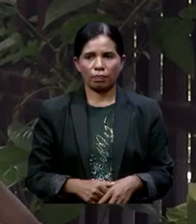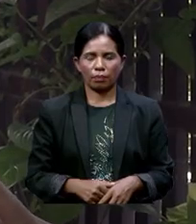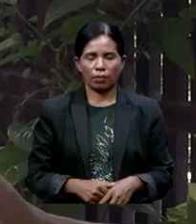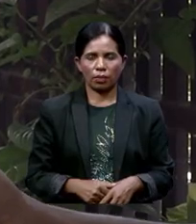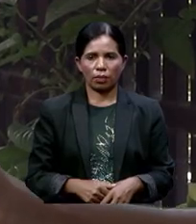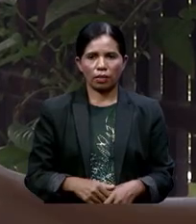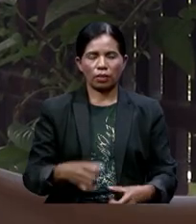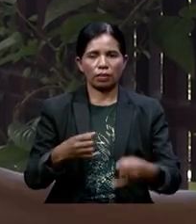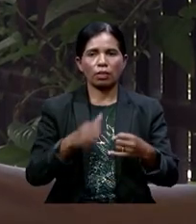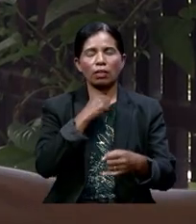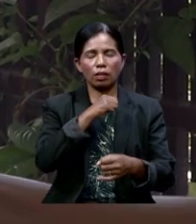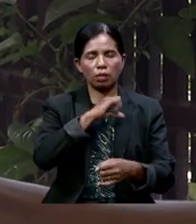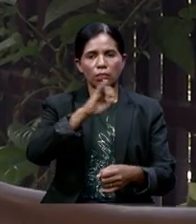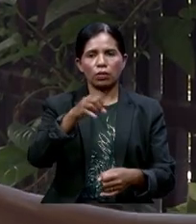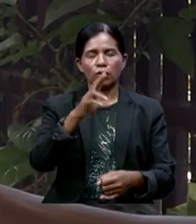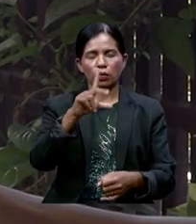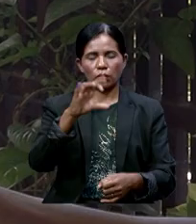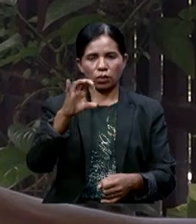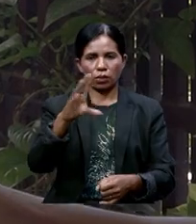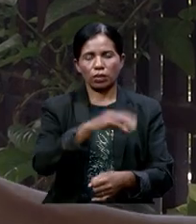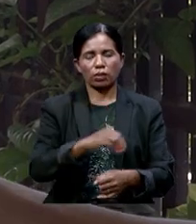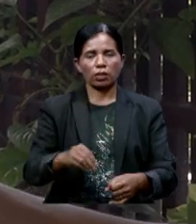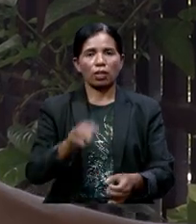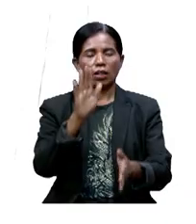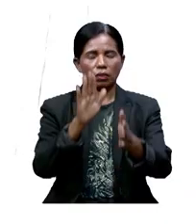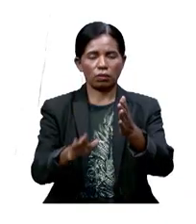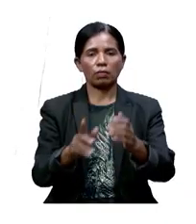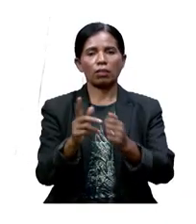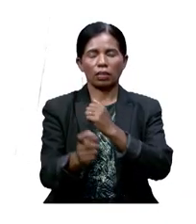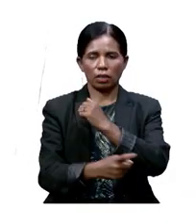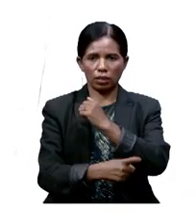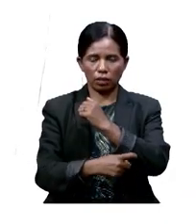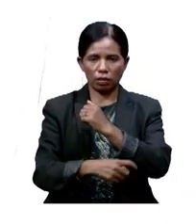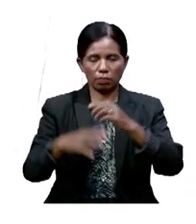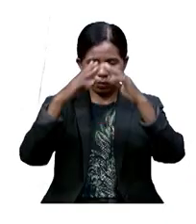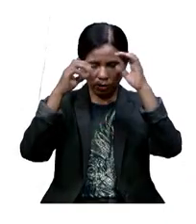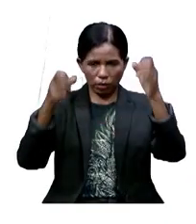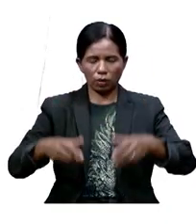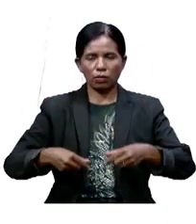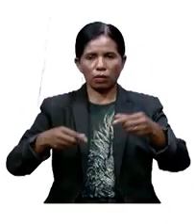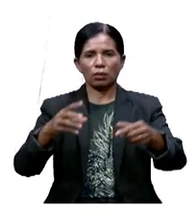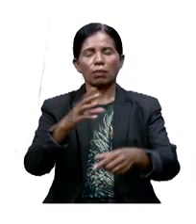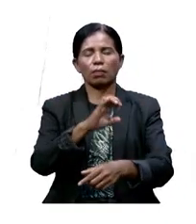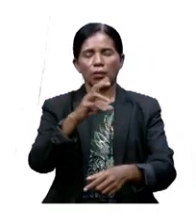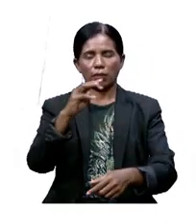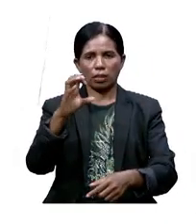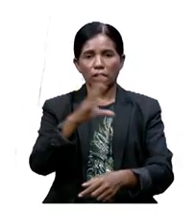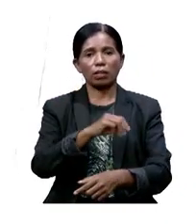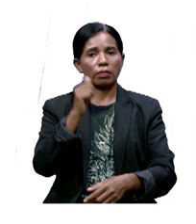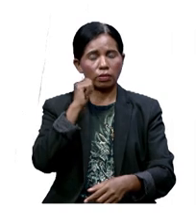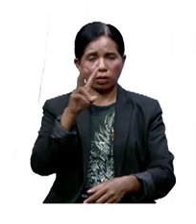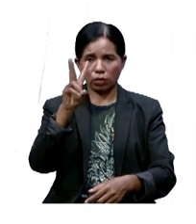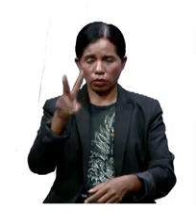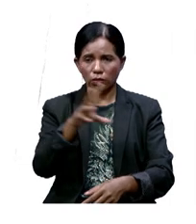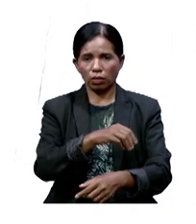Jurista Padre Júlio Crispim Hateten indulto no presidente da República foi para Emília Pires no Madalena Hanjam baseia a lei indulto